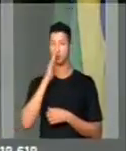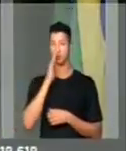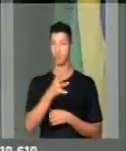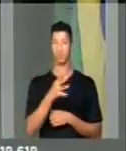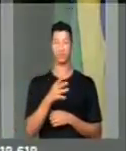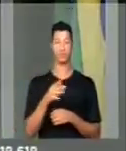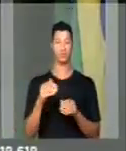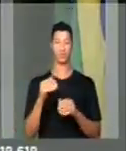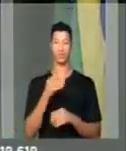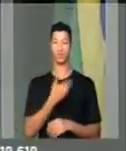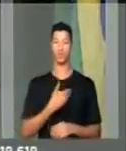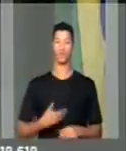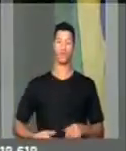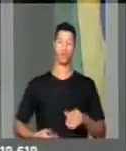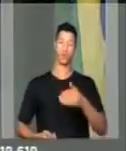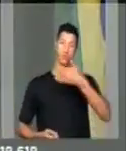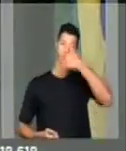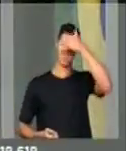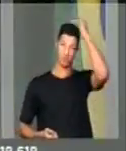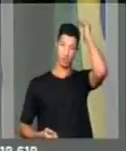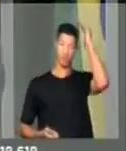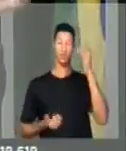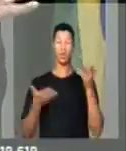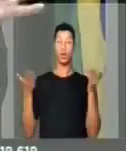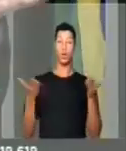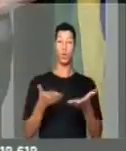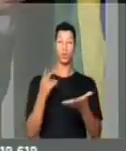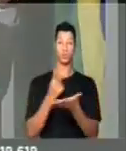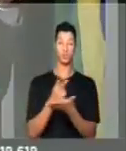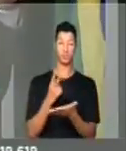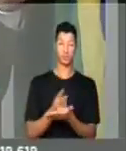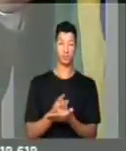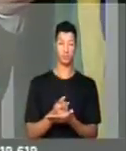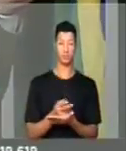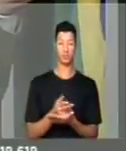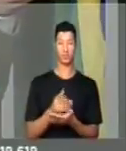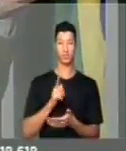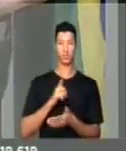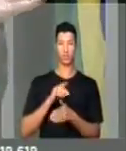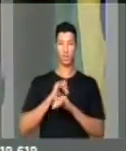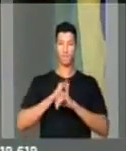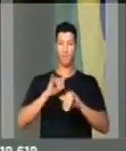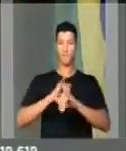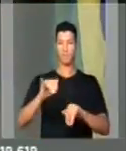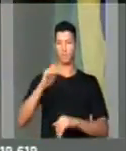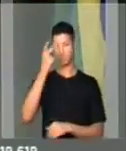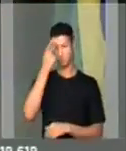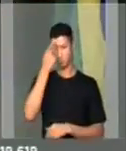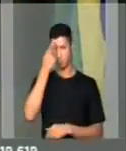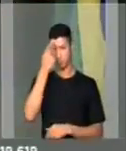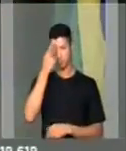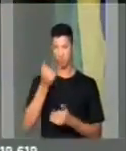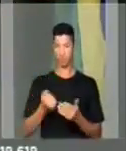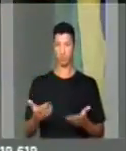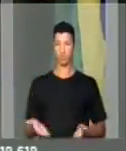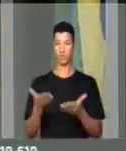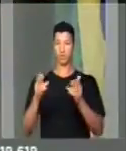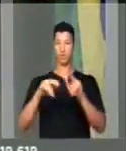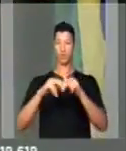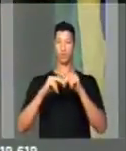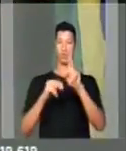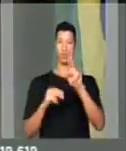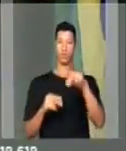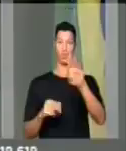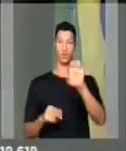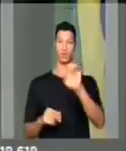criticando o governo Temer. Hoje mesmo, tinha uma manifestação em São Paulo, promovida pela UNE, com